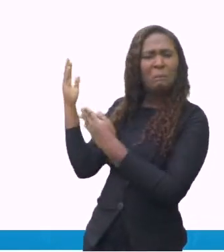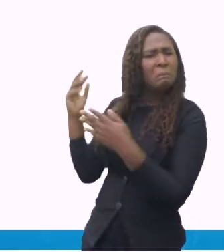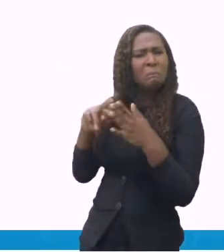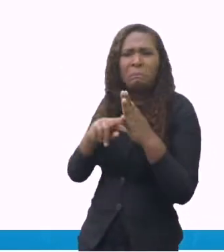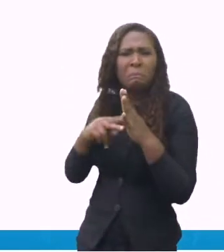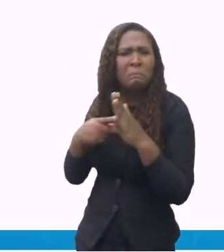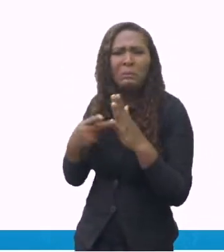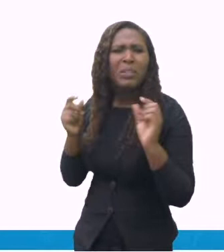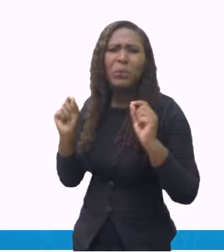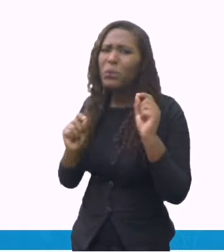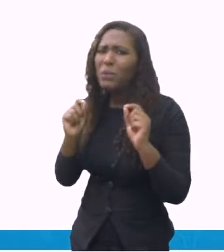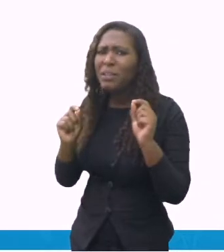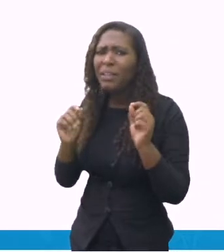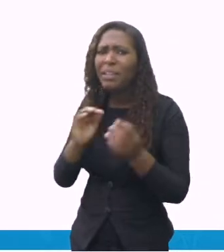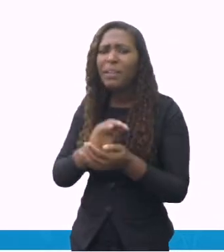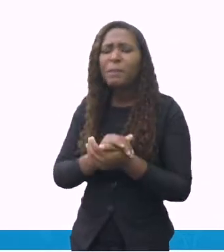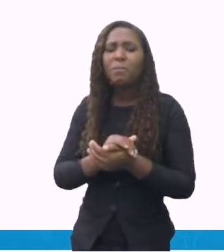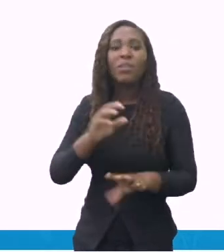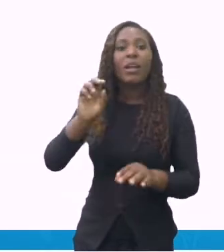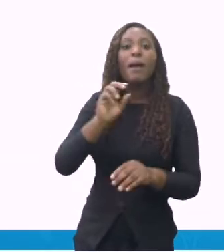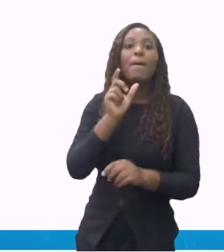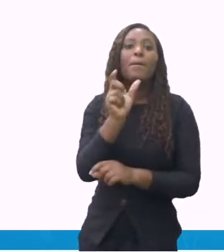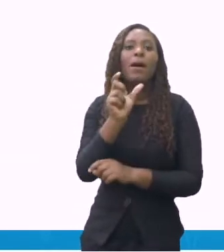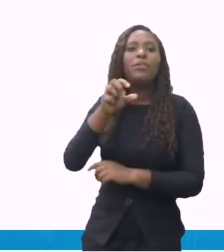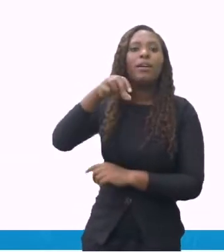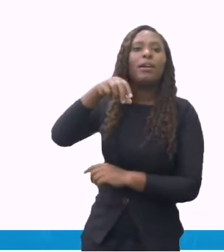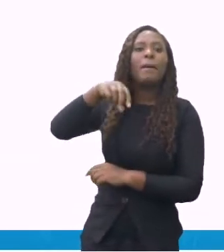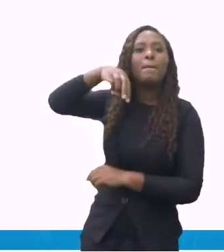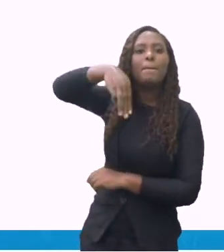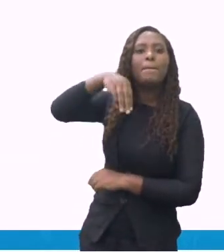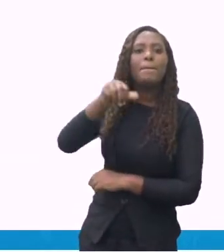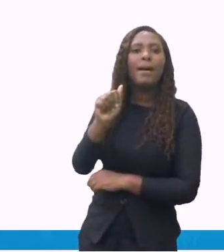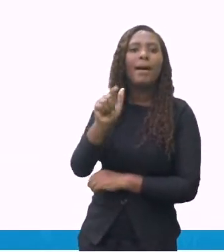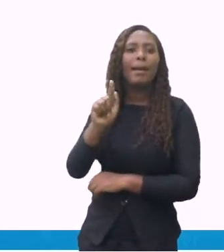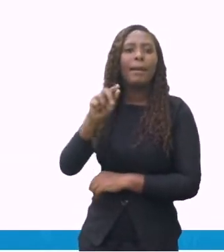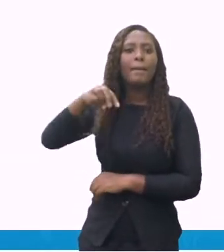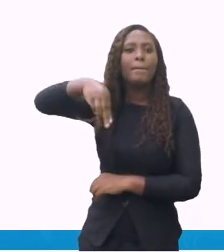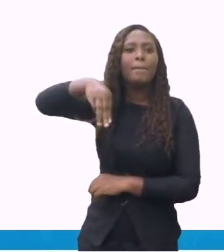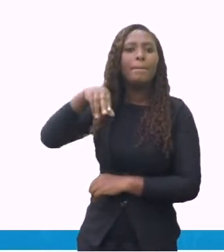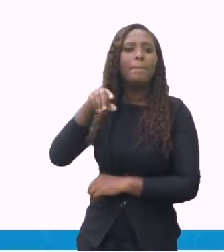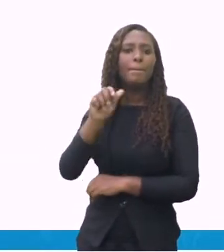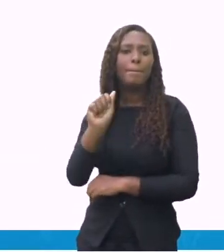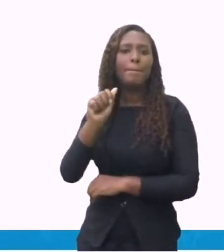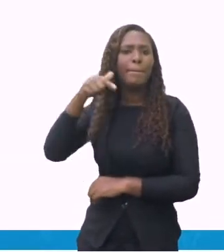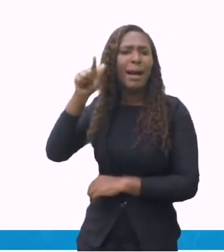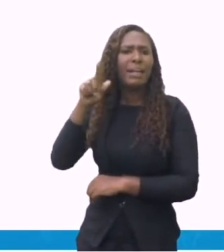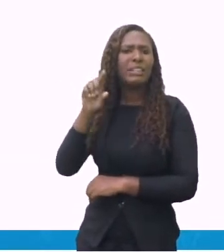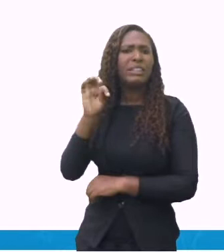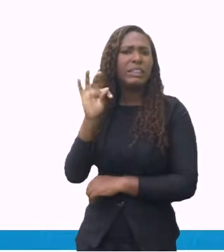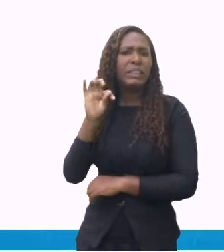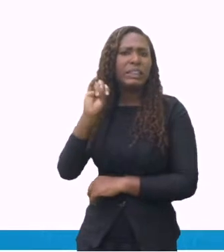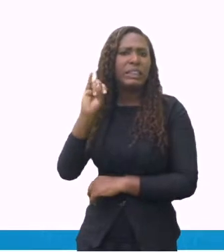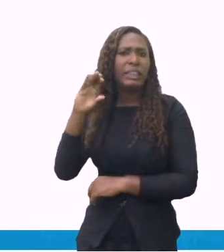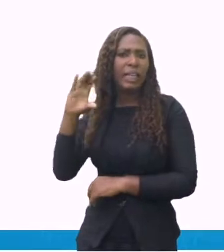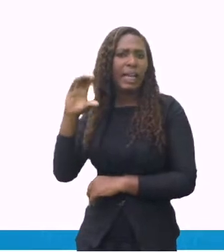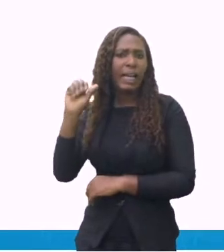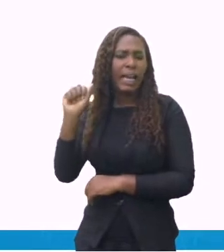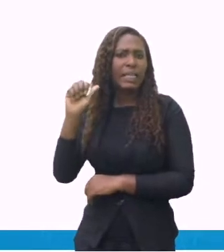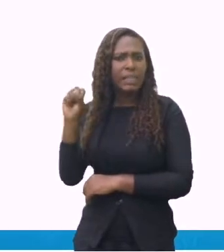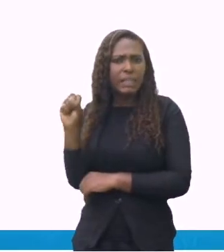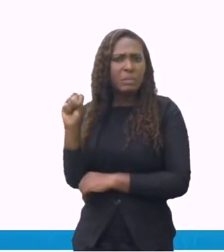Essa palavra magmática te lembra algo estudado?